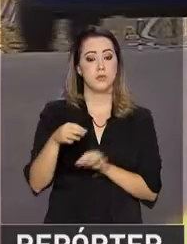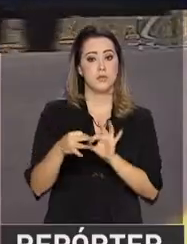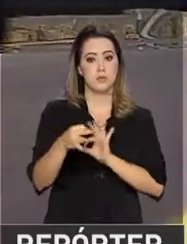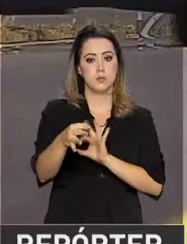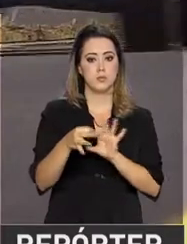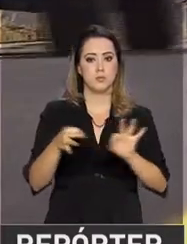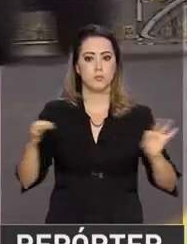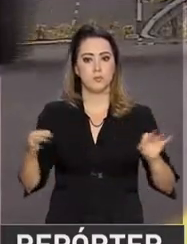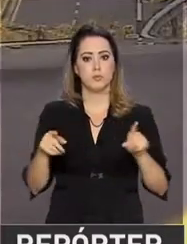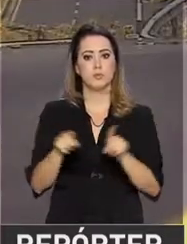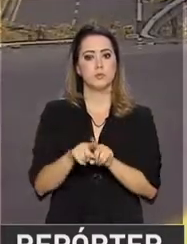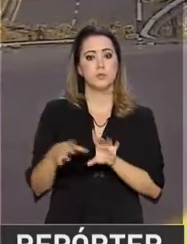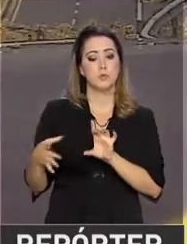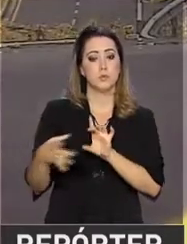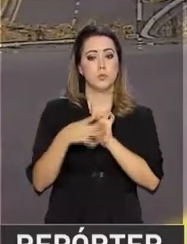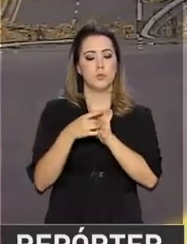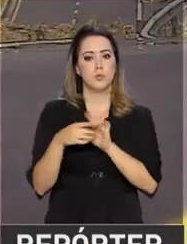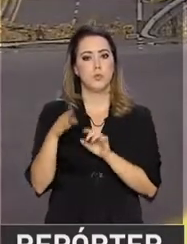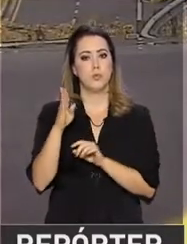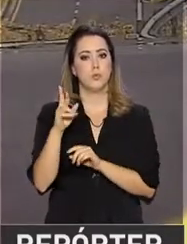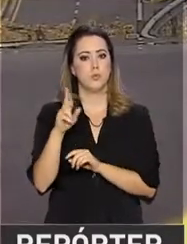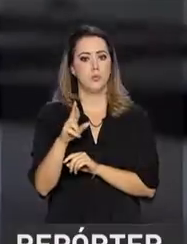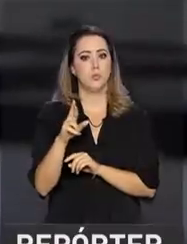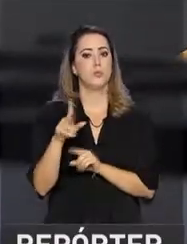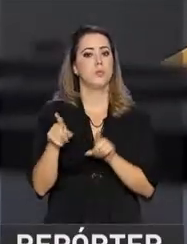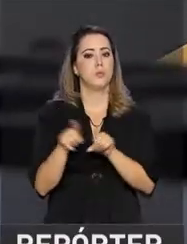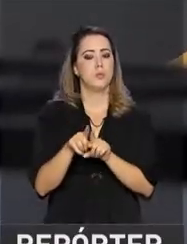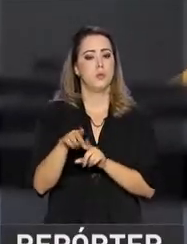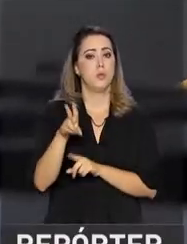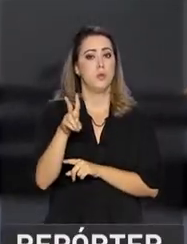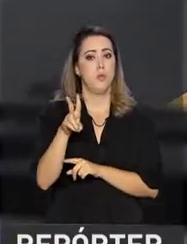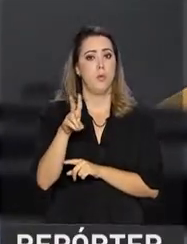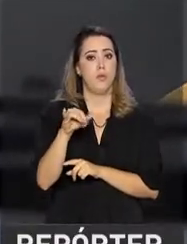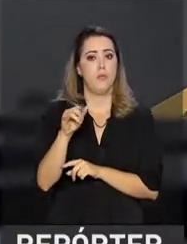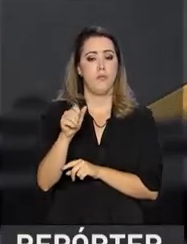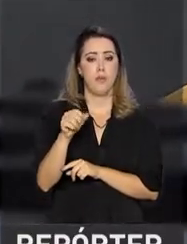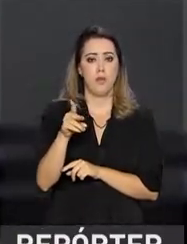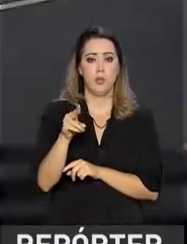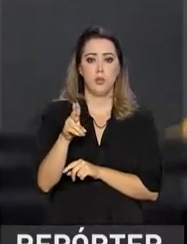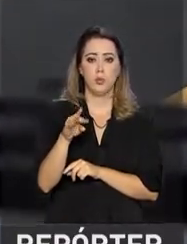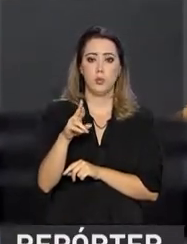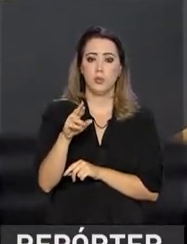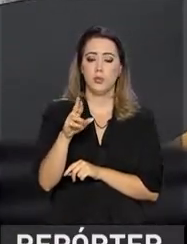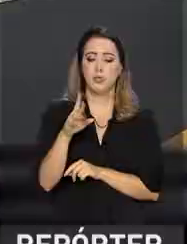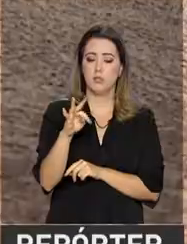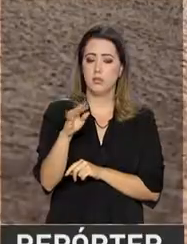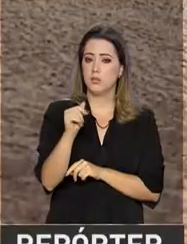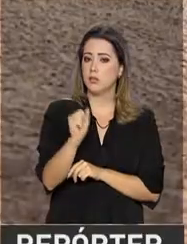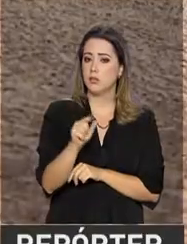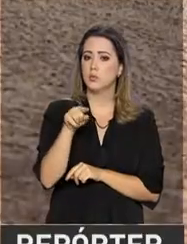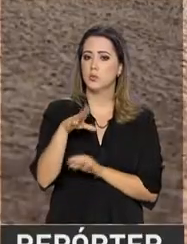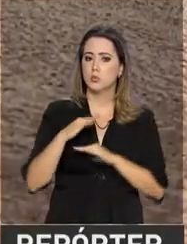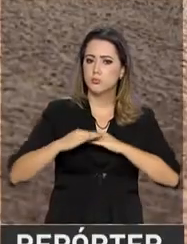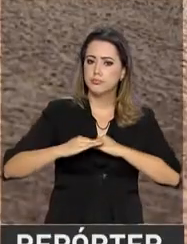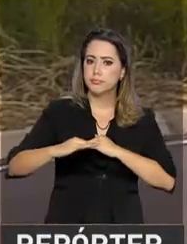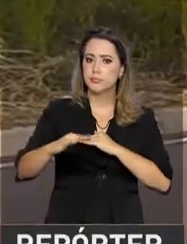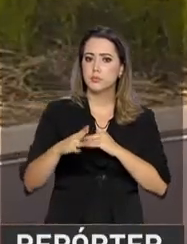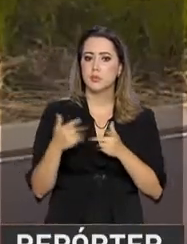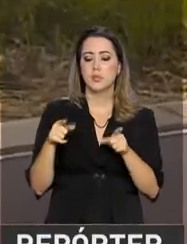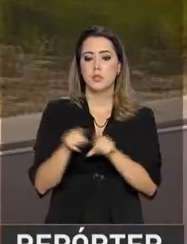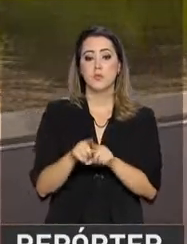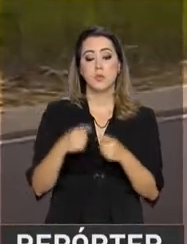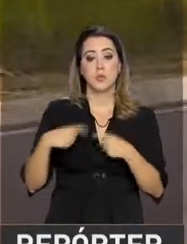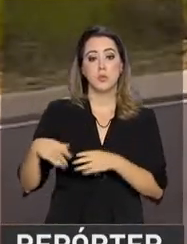à BR-116, conhecida como Via Dutra. Ela é toda pavimentada e sinalizada. Ao longo da rodovia,